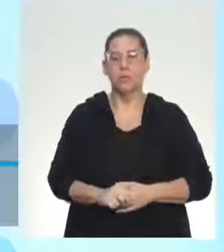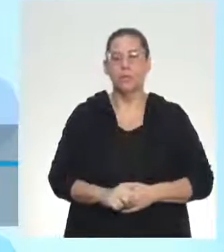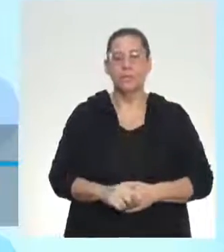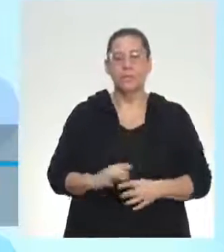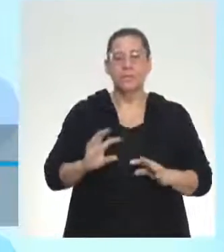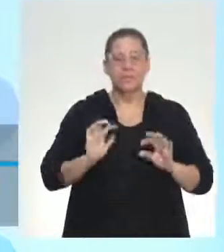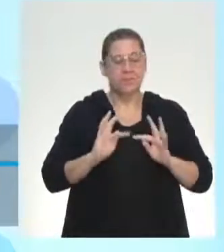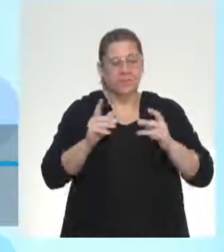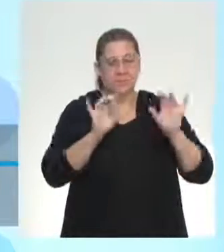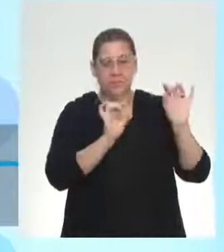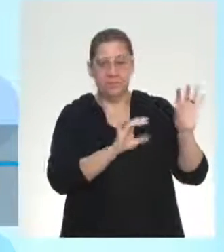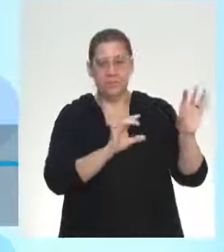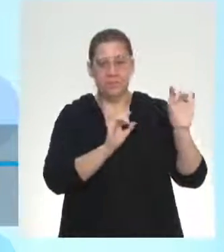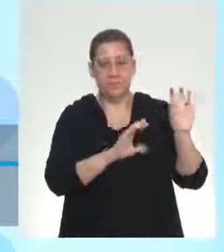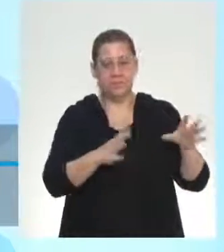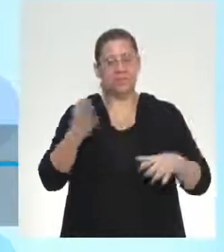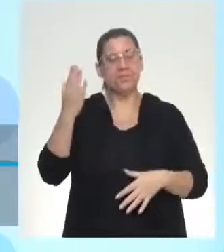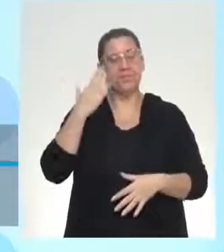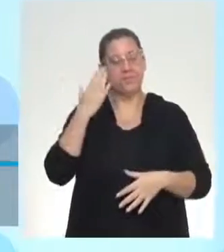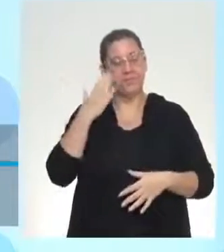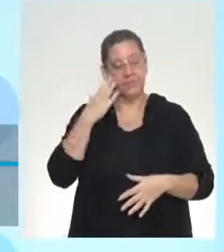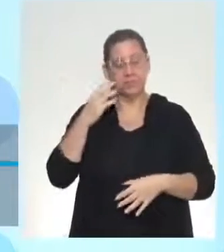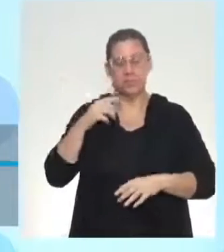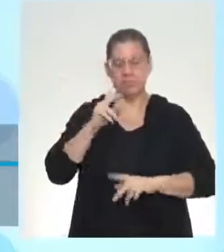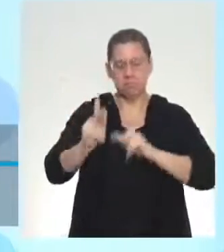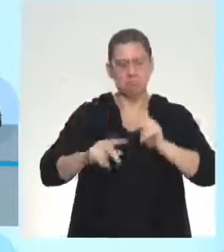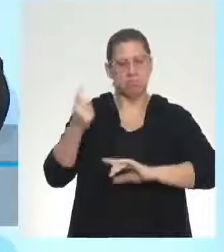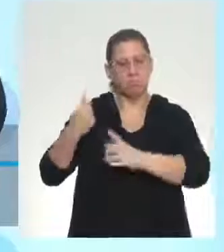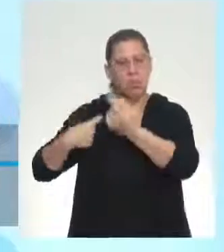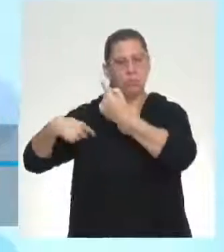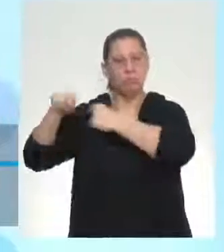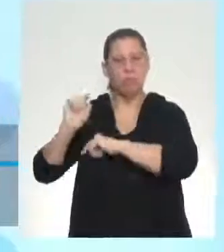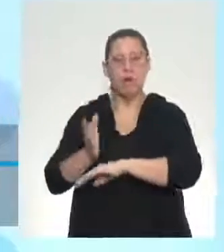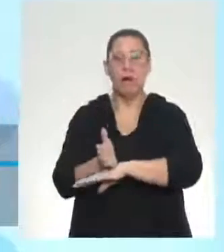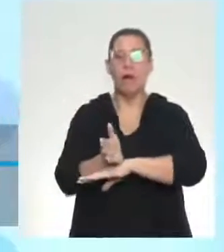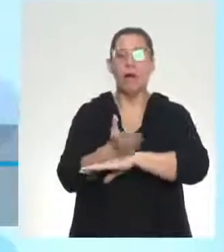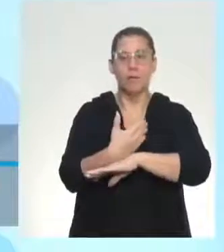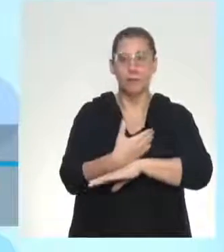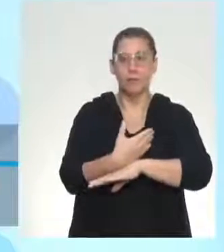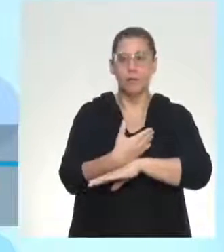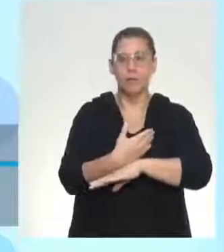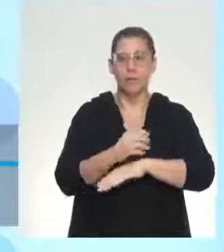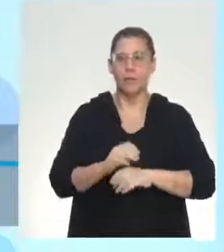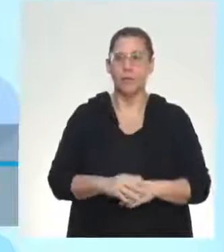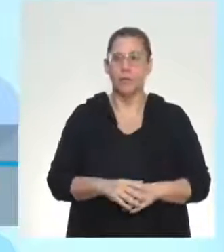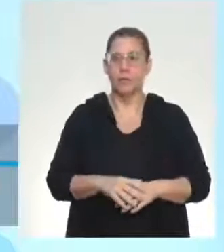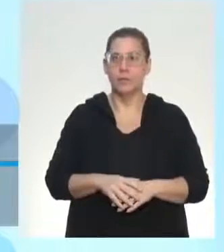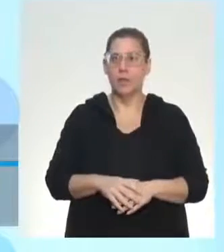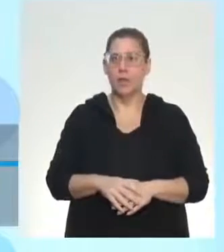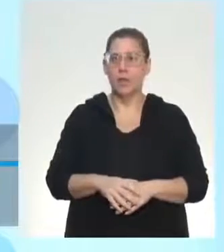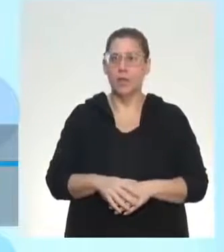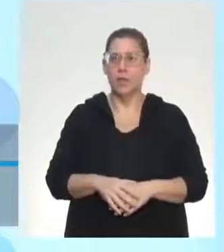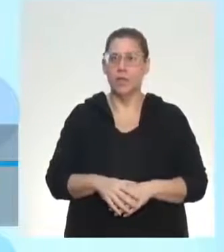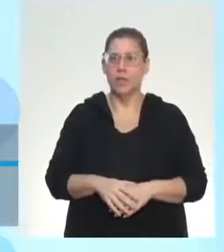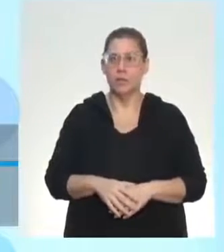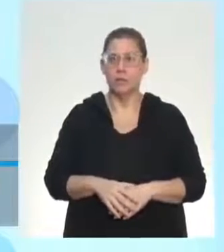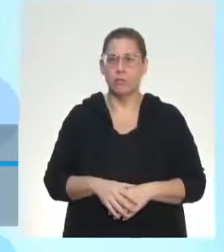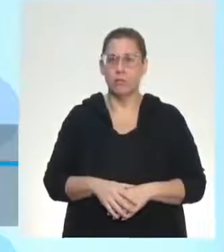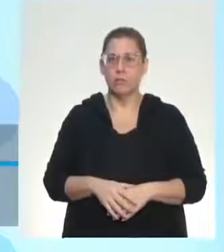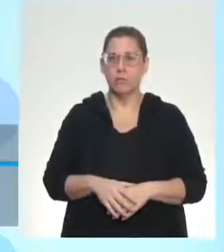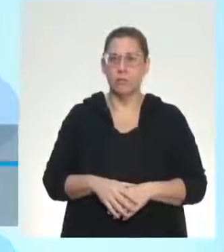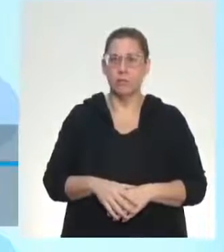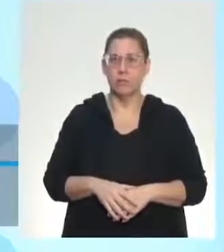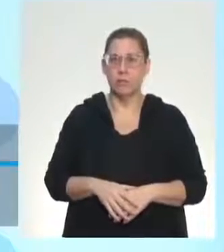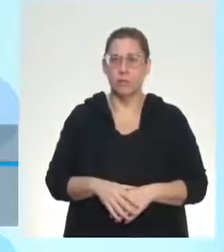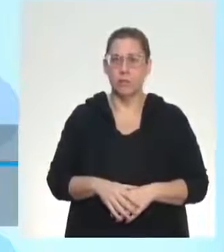as técnicas que esses povos desenvolveram antes da colonização